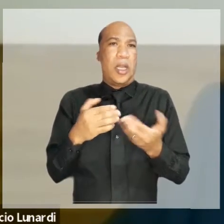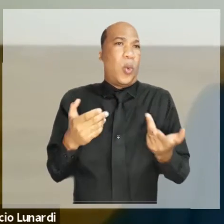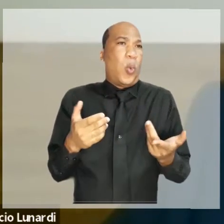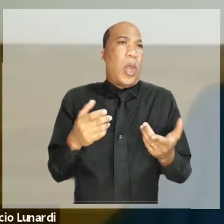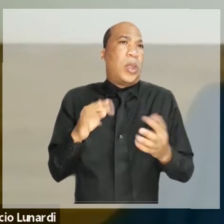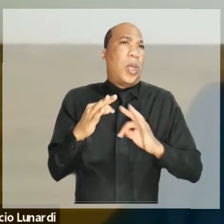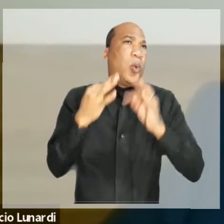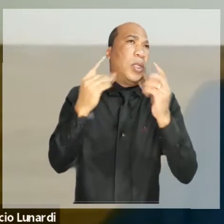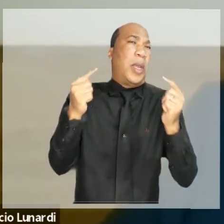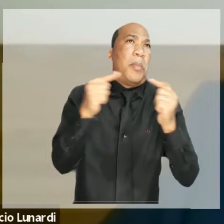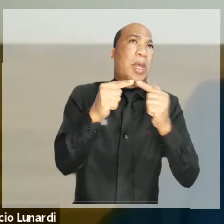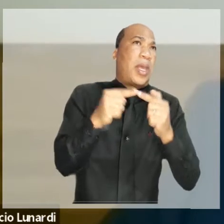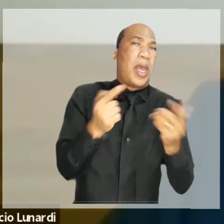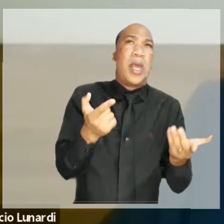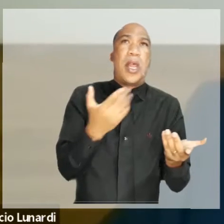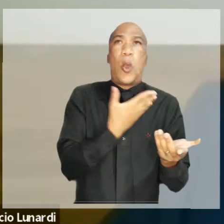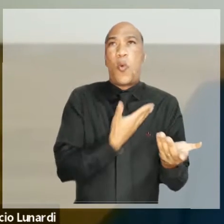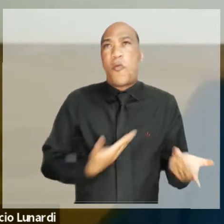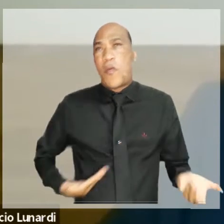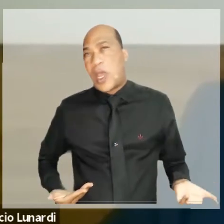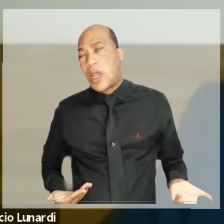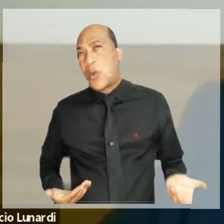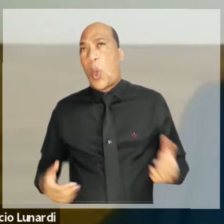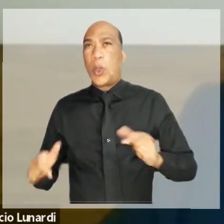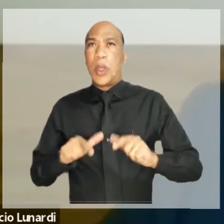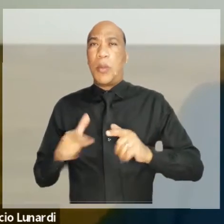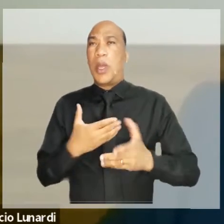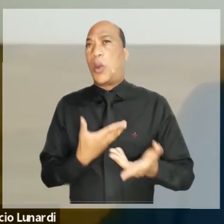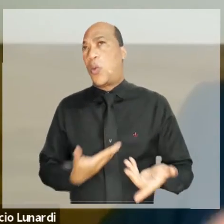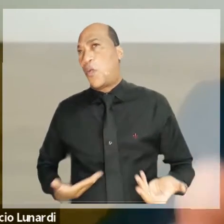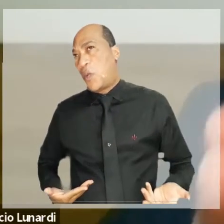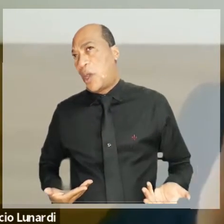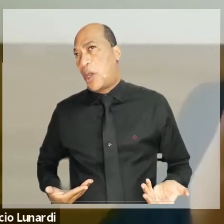serviços públicos. Como está esse debate e